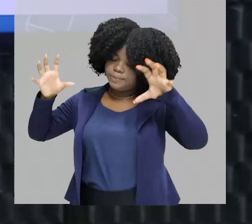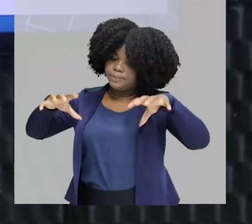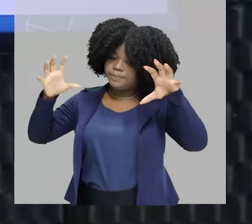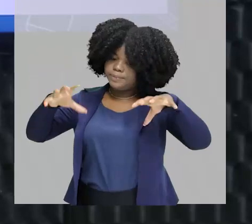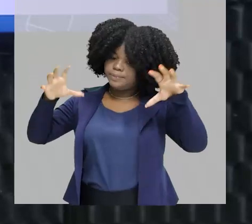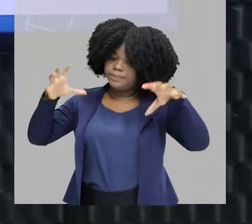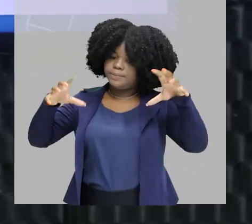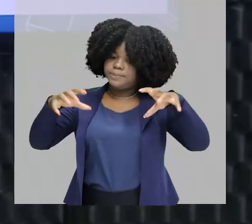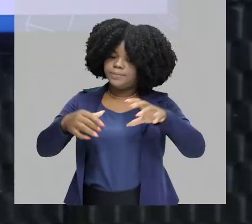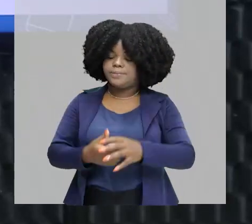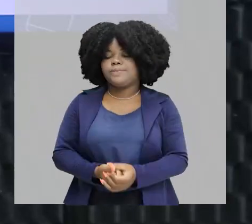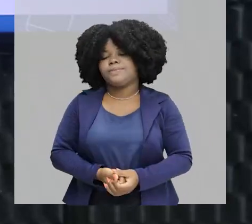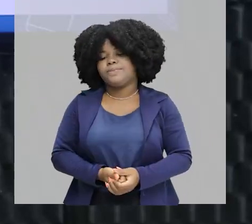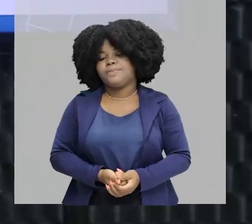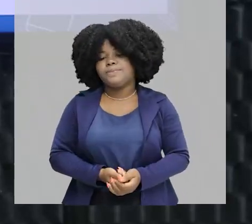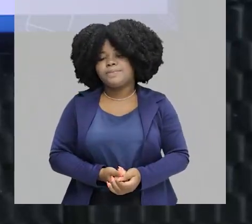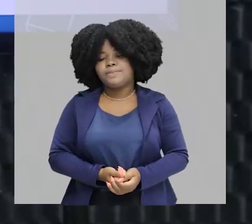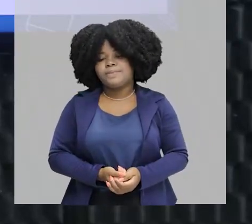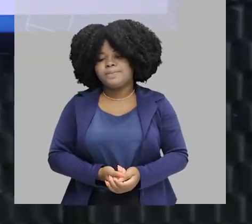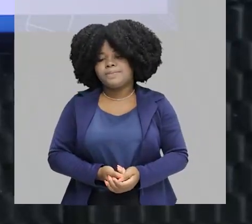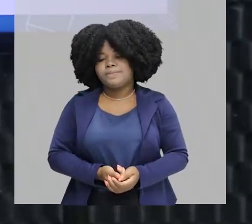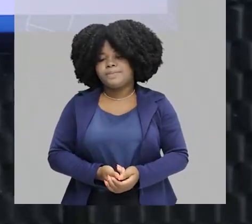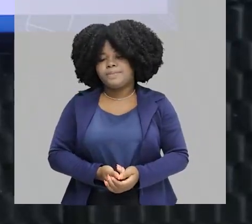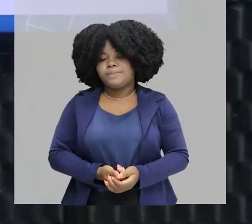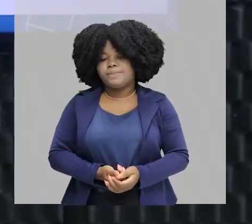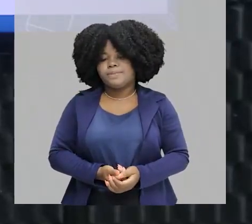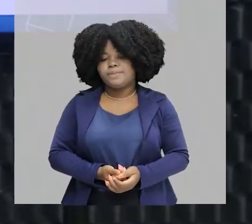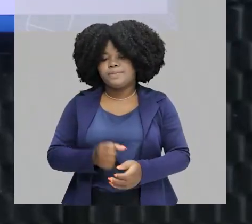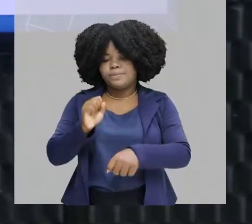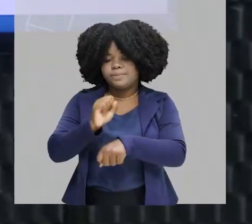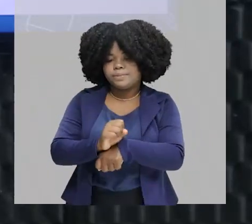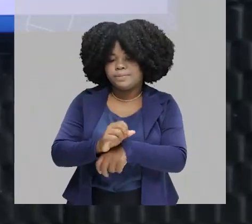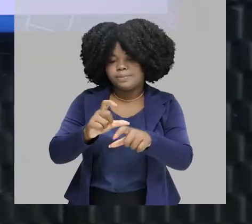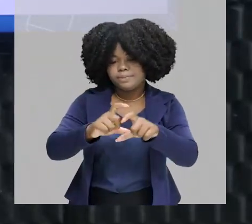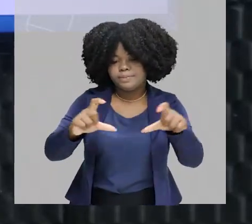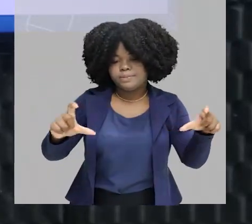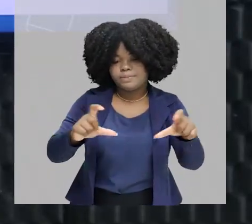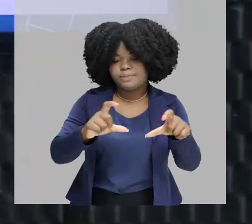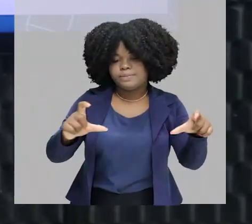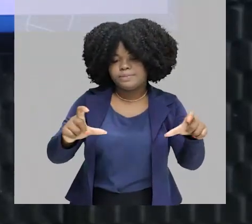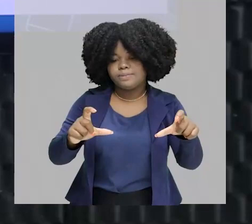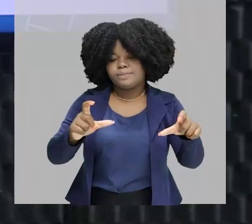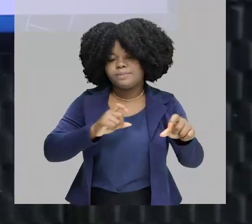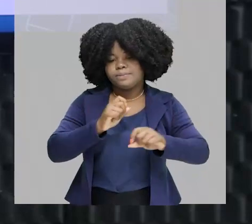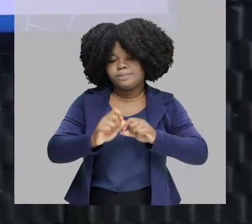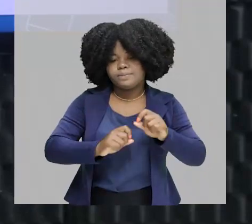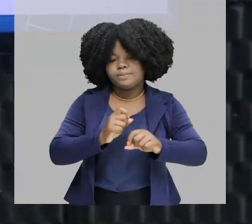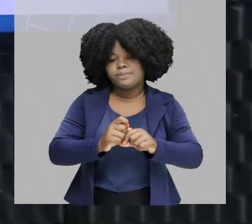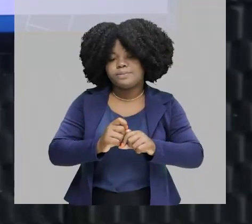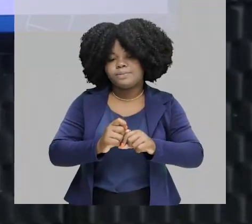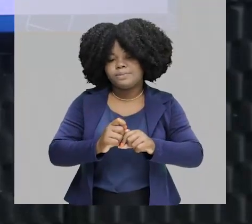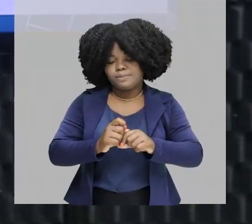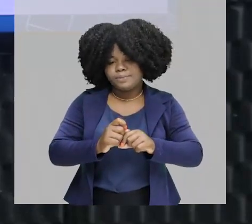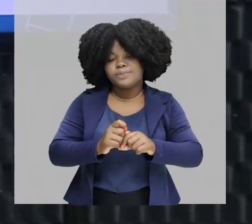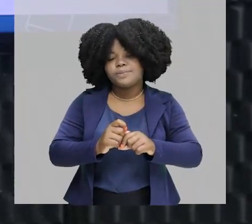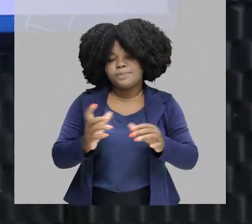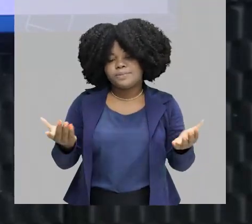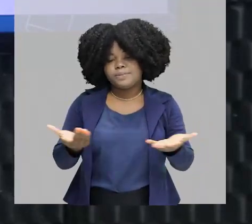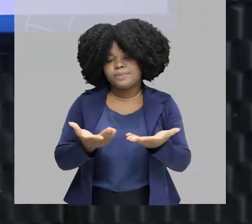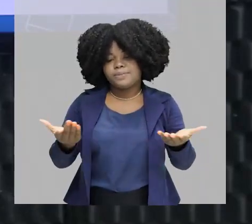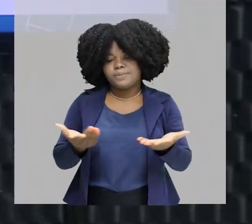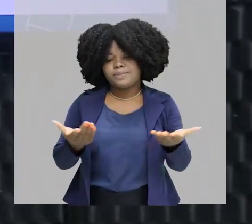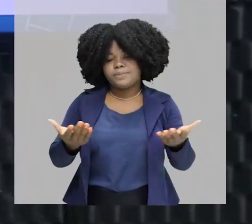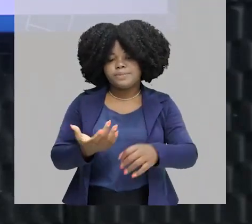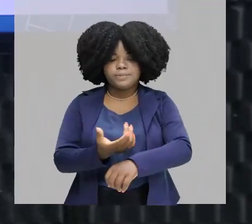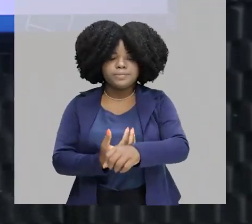chuva começou em um momento anterior e ela teve uma duração, ela resultou em uma consequência no momento atual. A